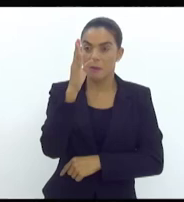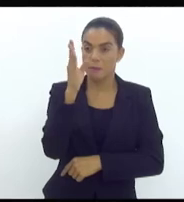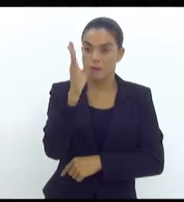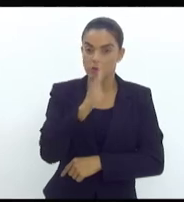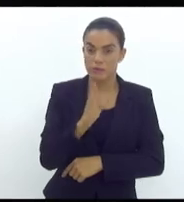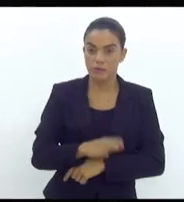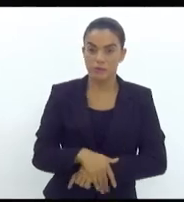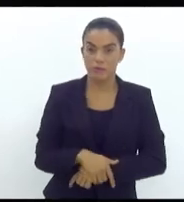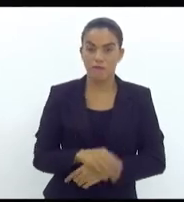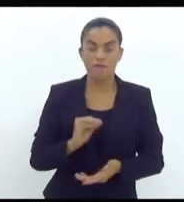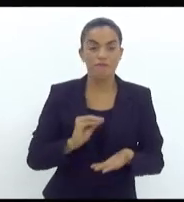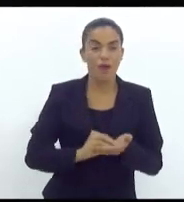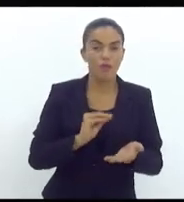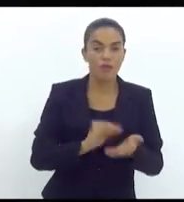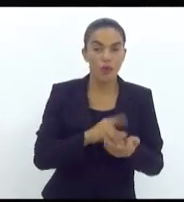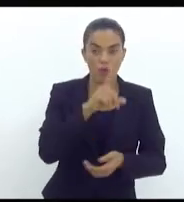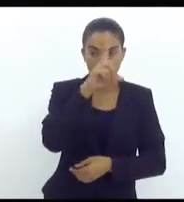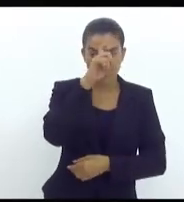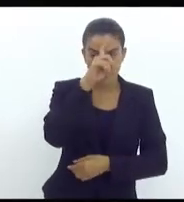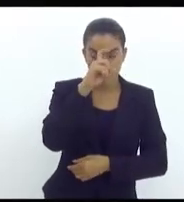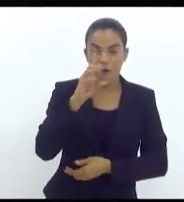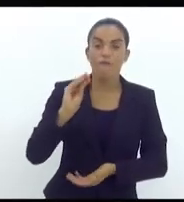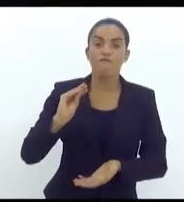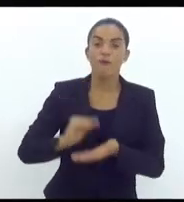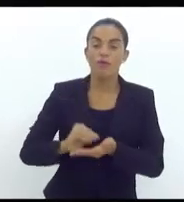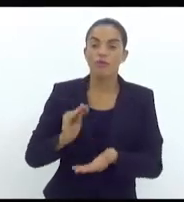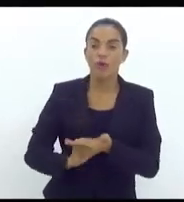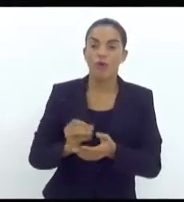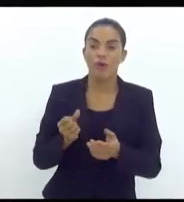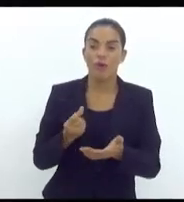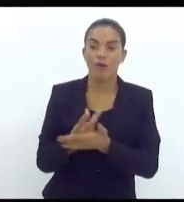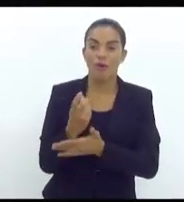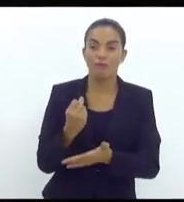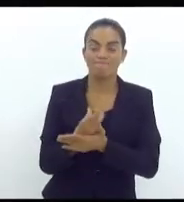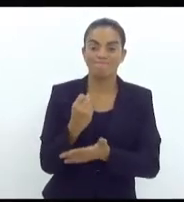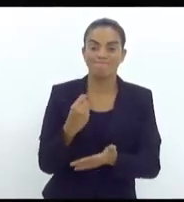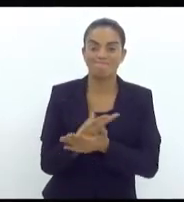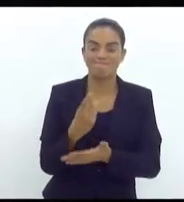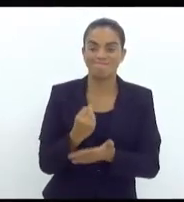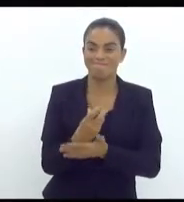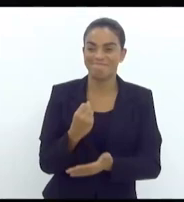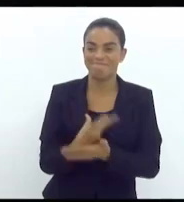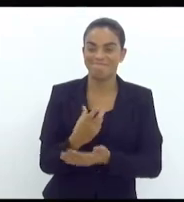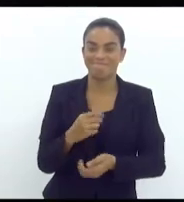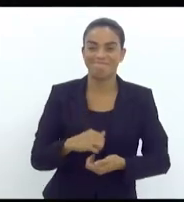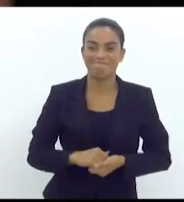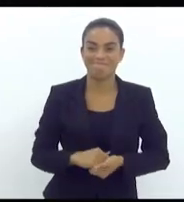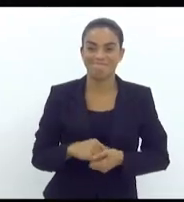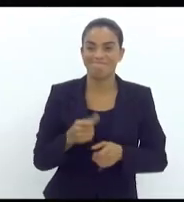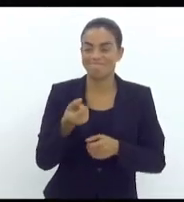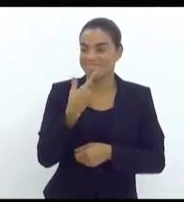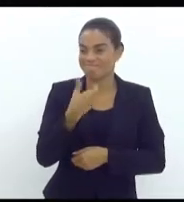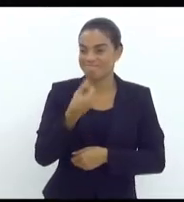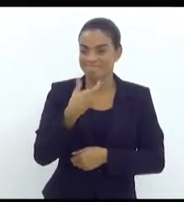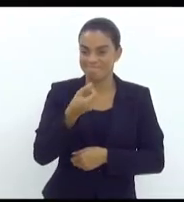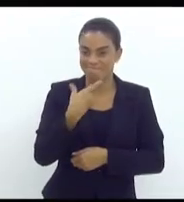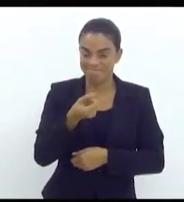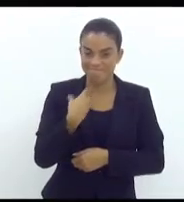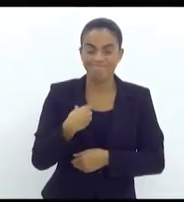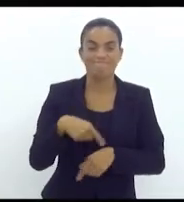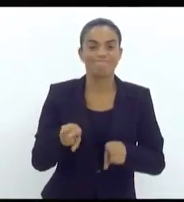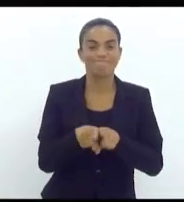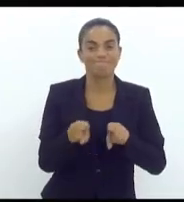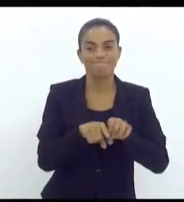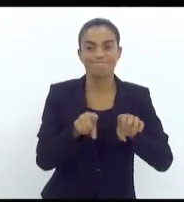faltou no hospital faltou para comprar para abrir novos leitos faltou no medicamento faltou no